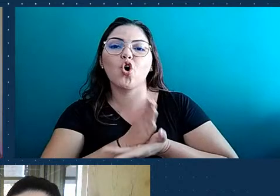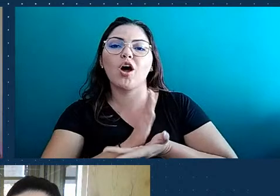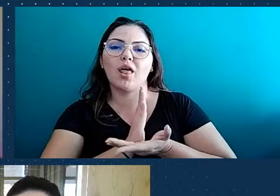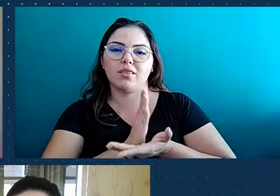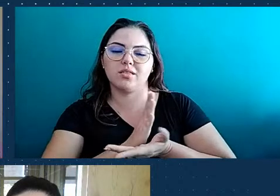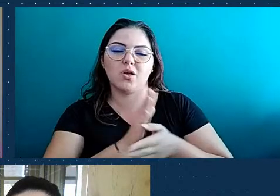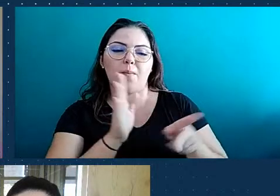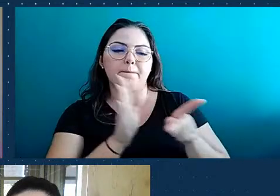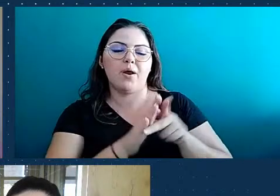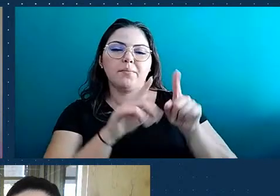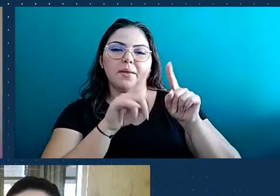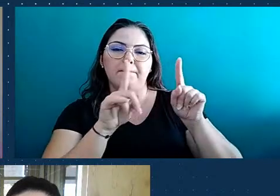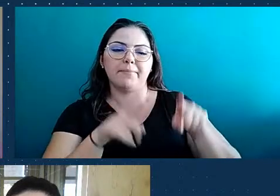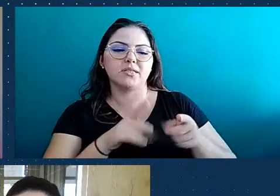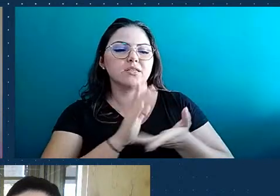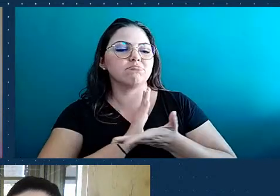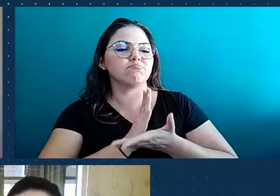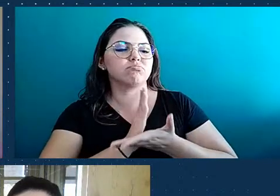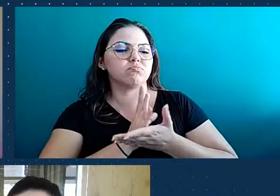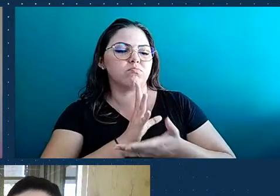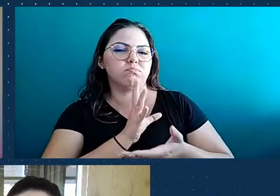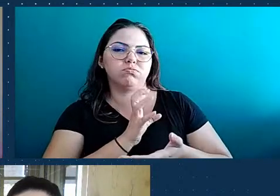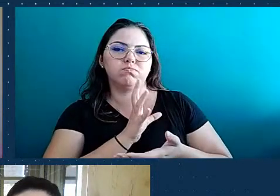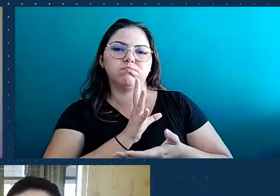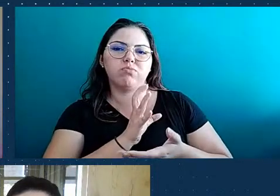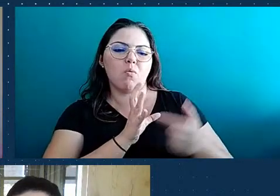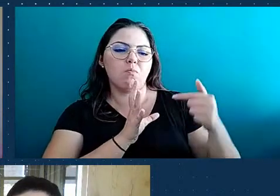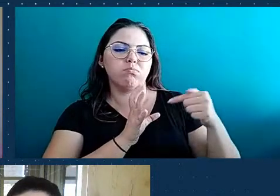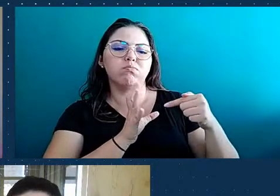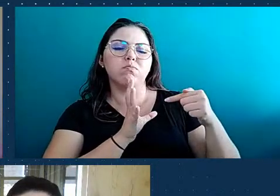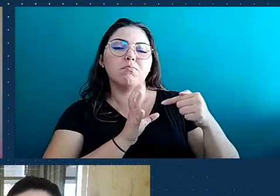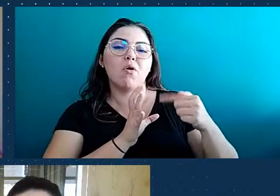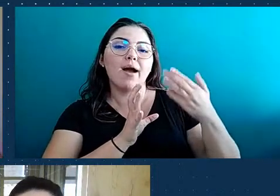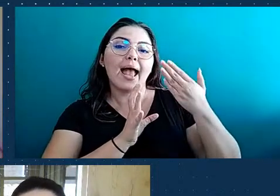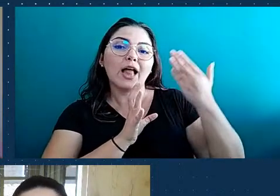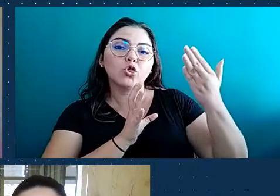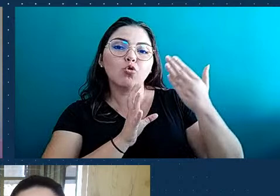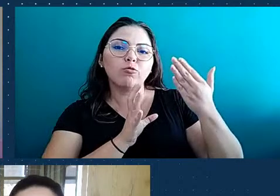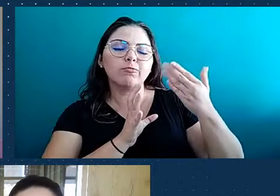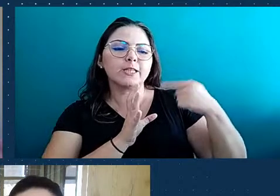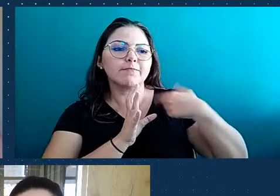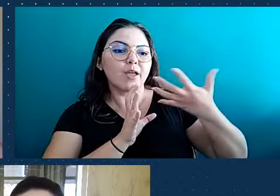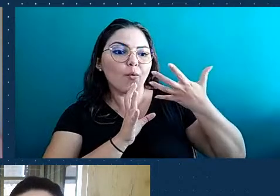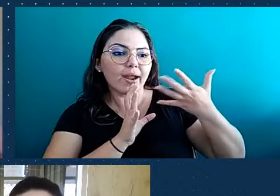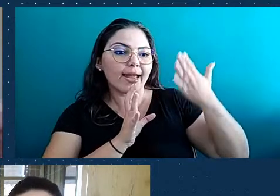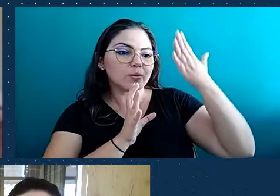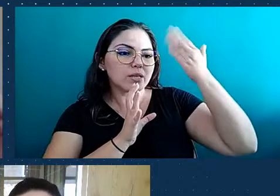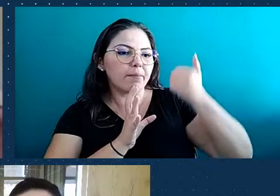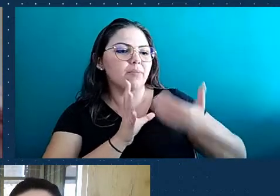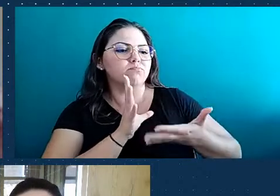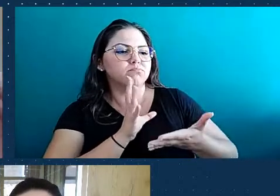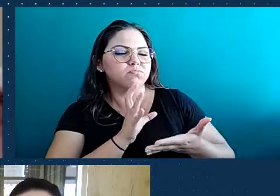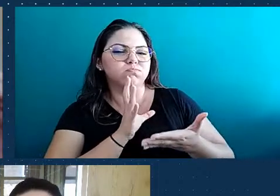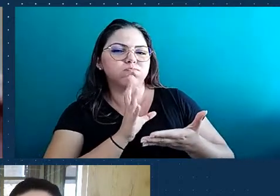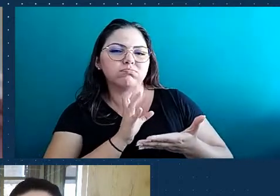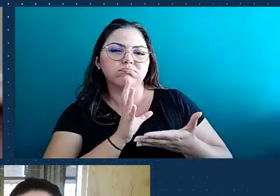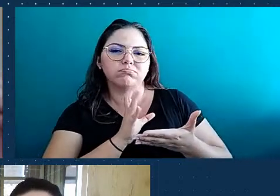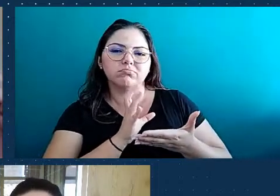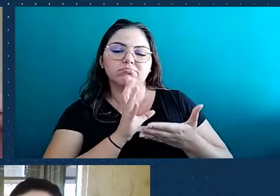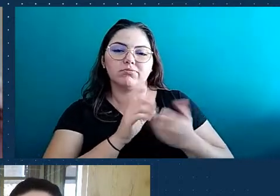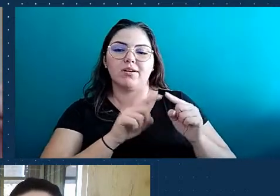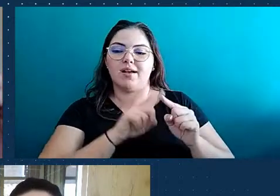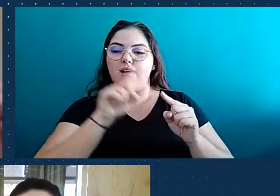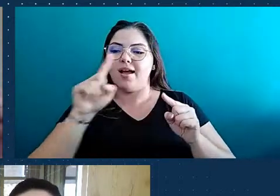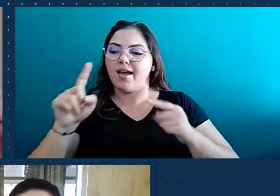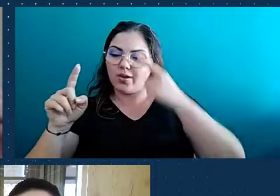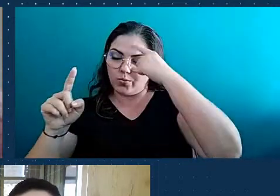o cérebro, é o que comanda para onde eu vou. Então, se eu tenho ali, ó, simplesmente os dois órgãos mais importantes